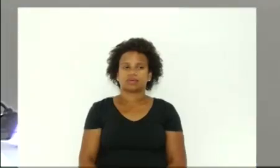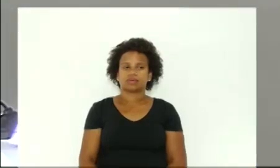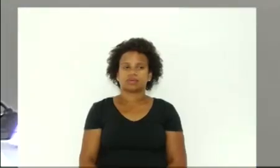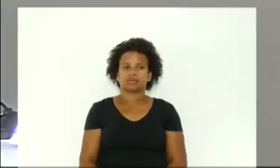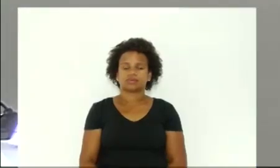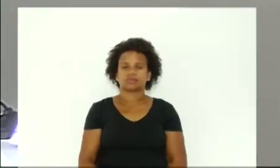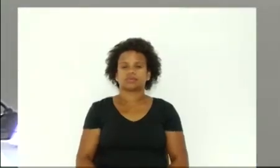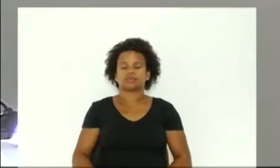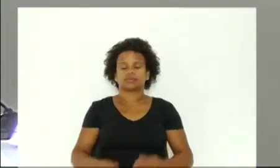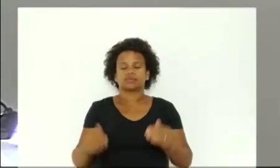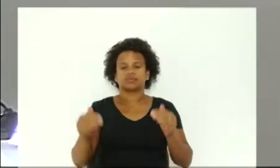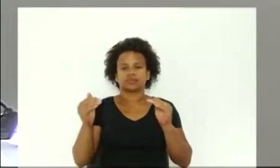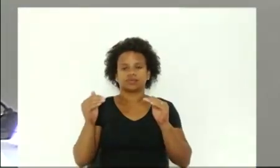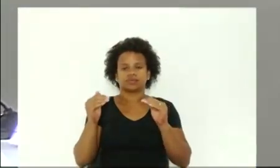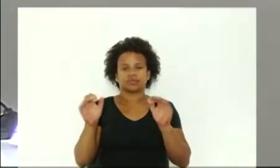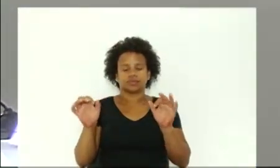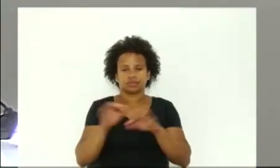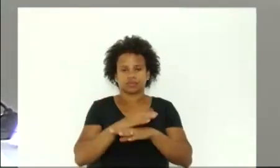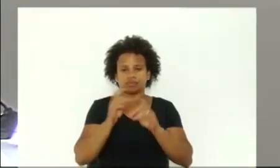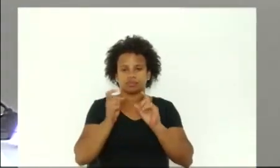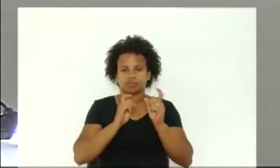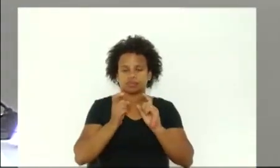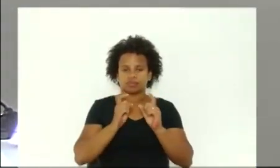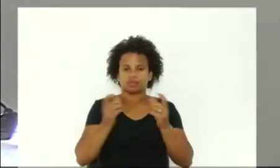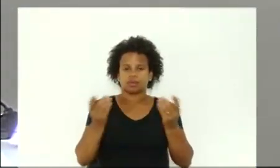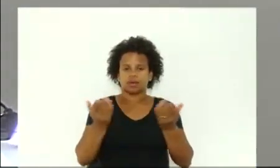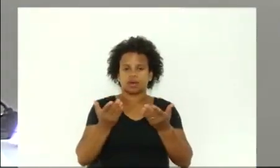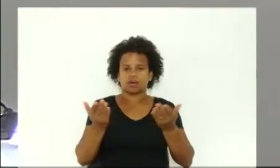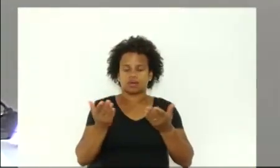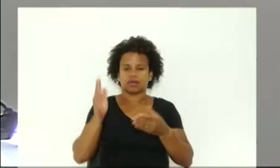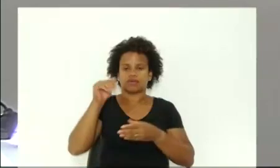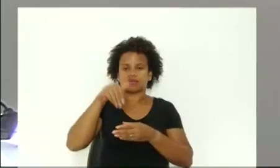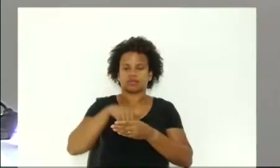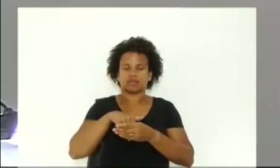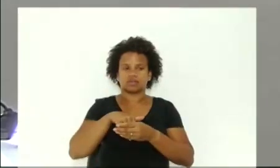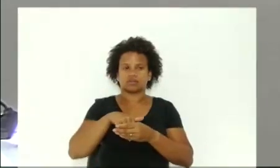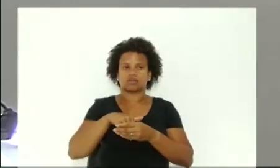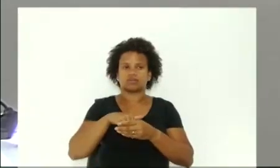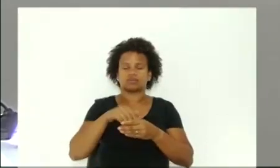Encerrada a discussão, vamos colocar em votação o projeto.